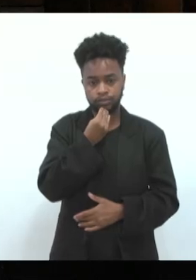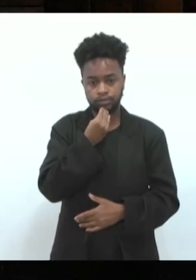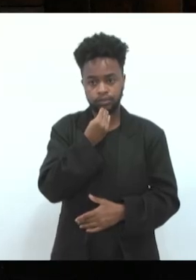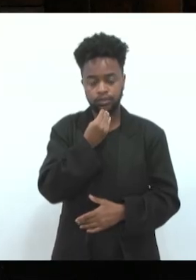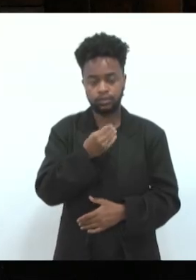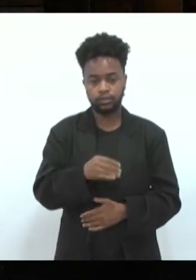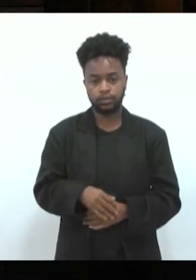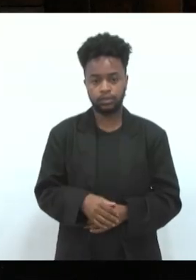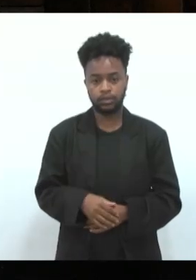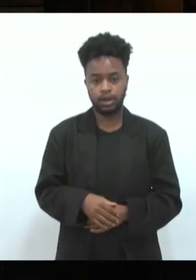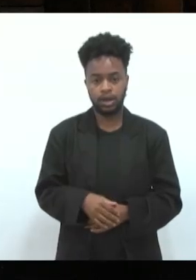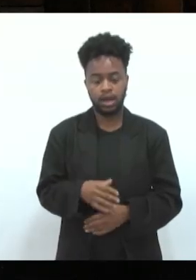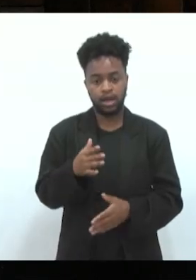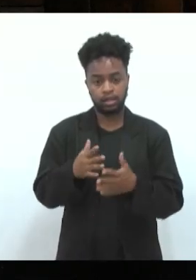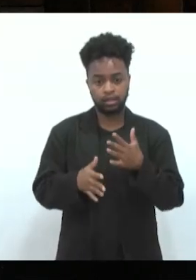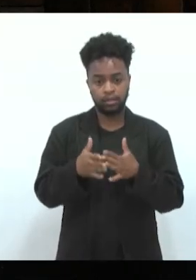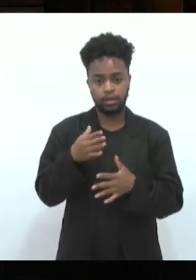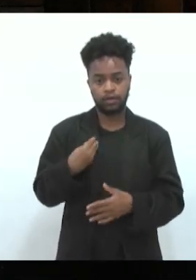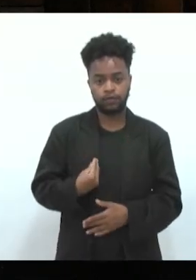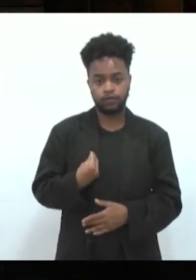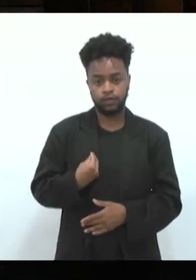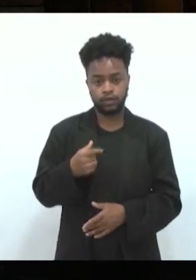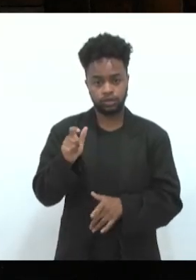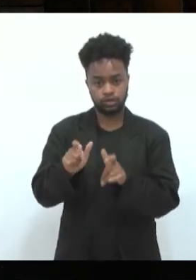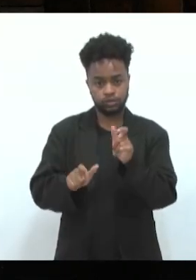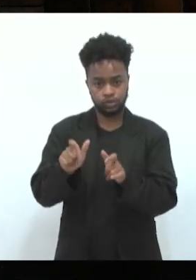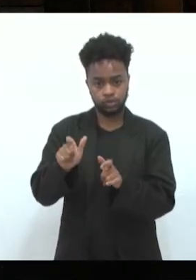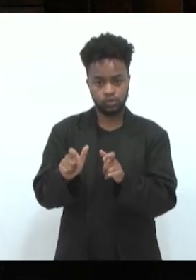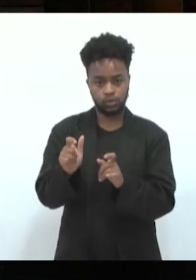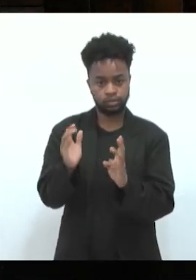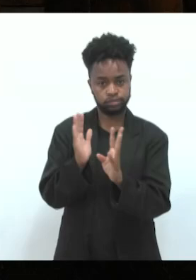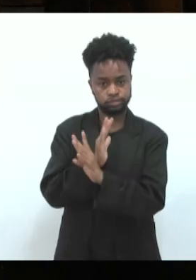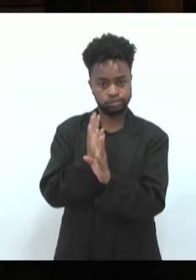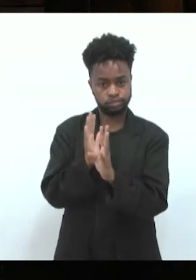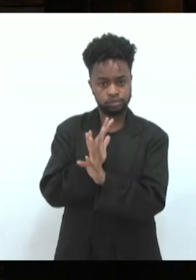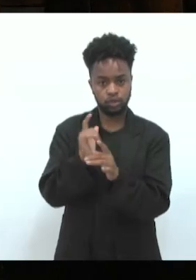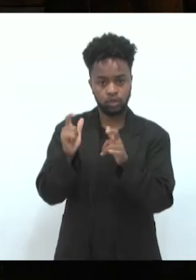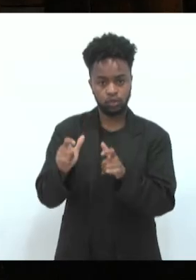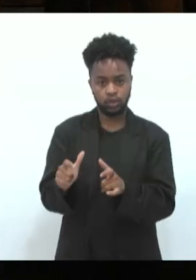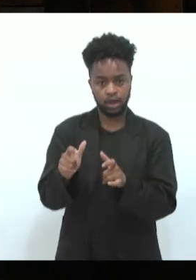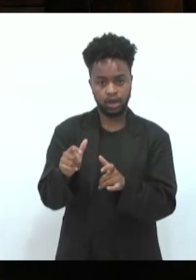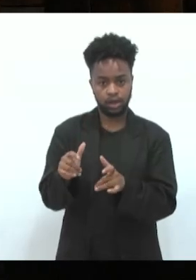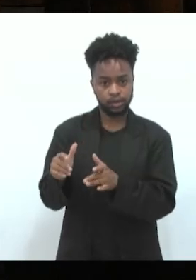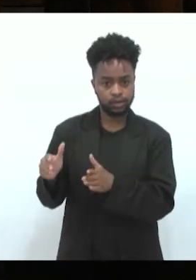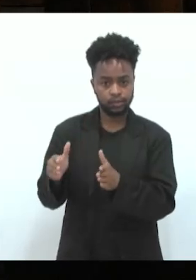afetando a vida das pessoas que transitavam pela linha vermelha.